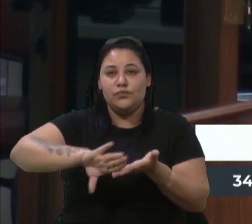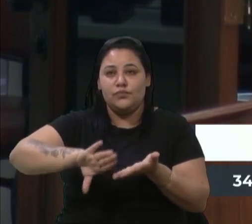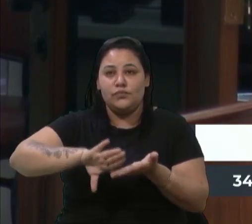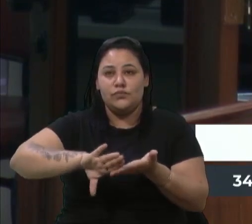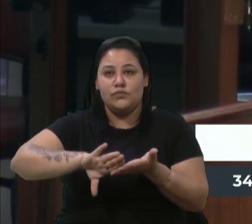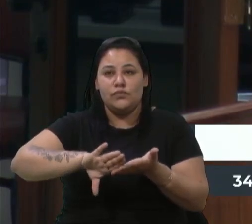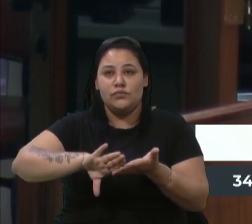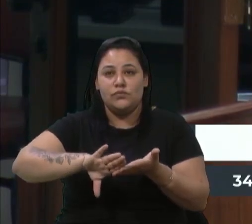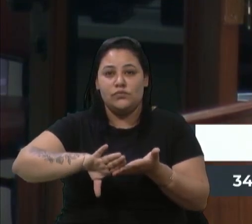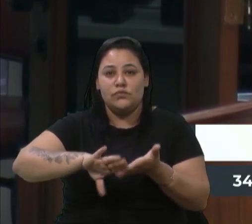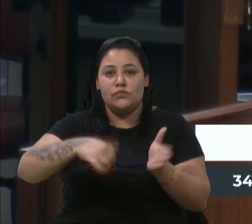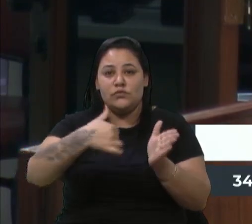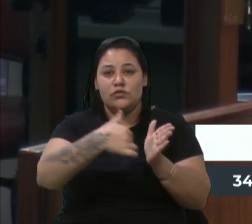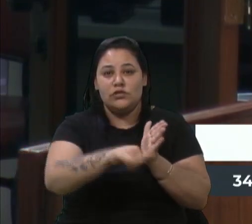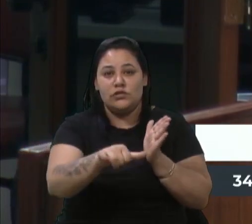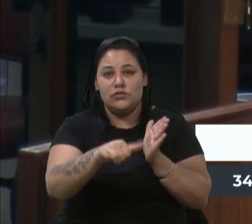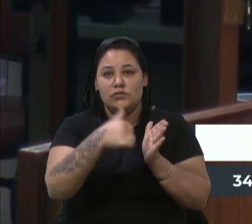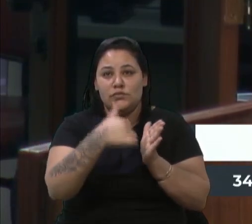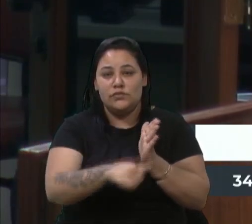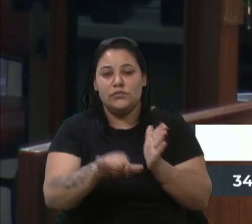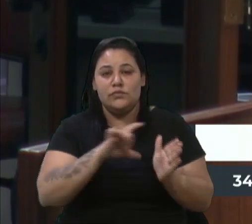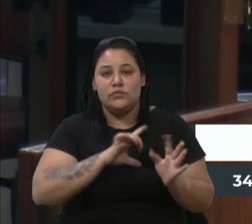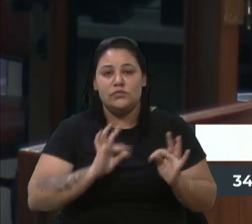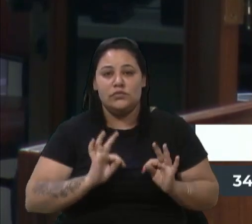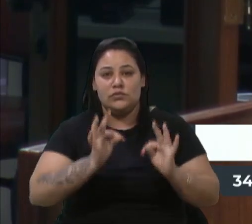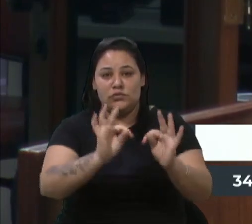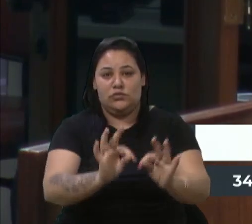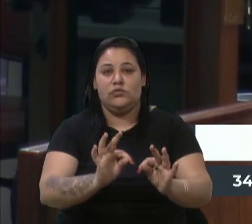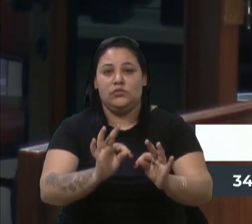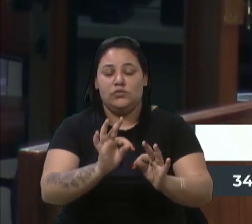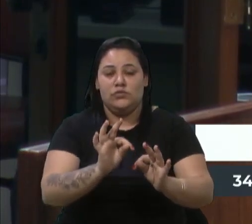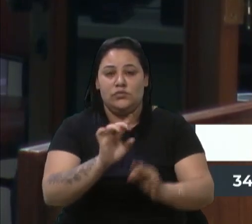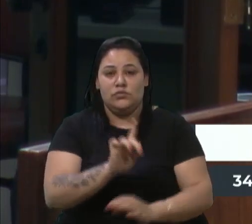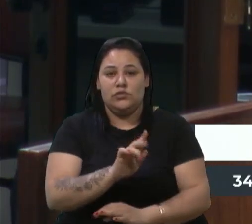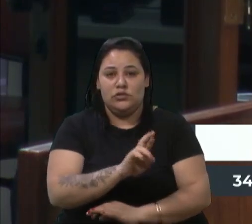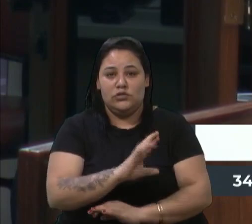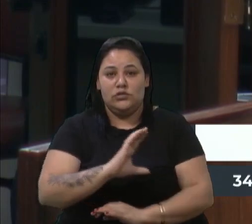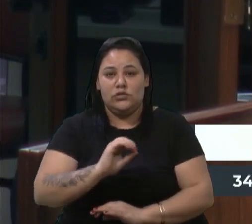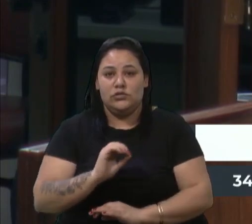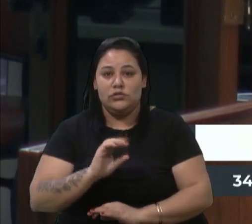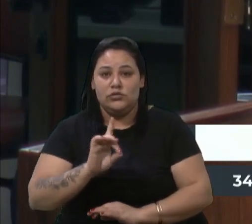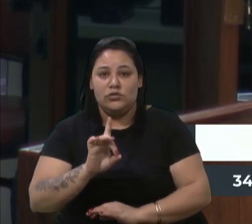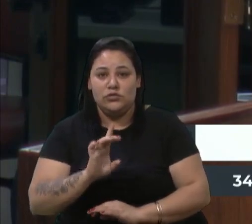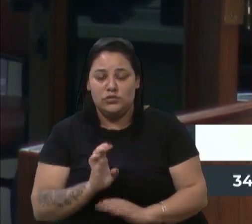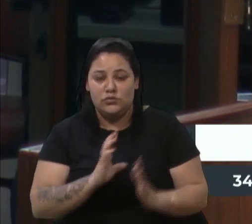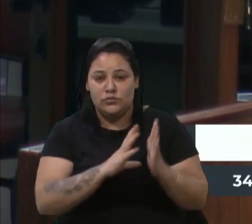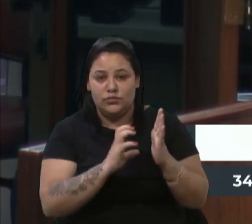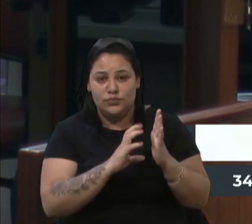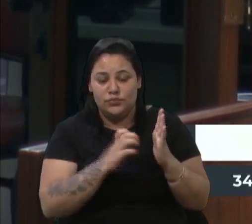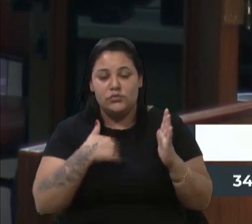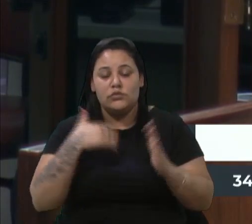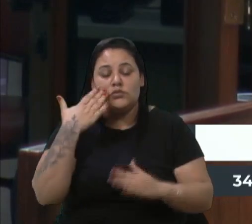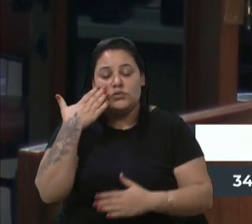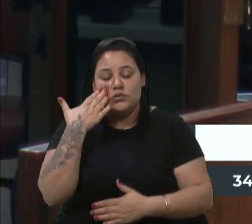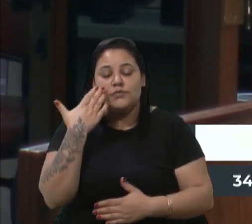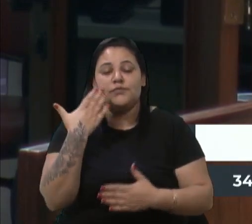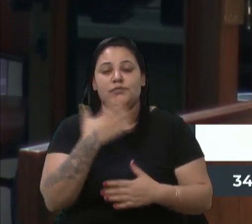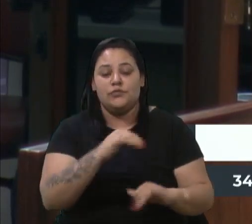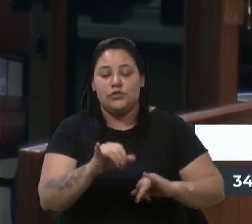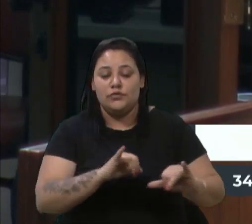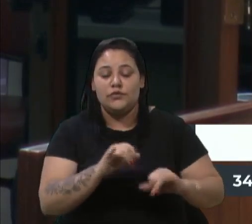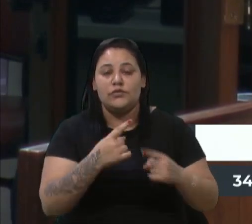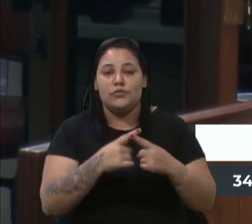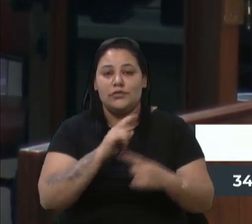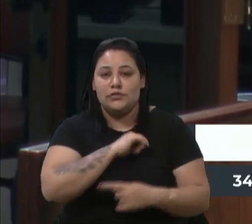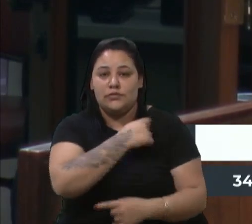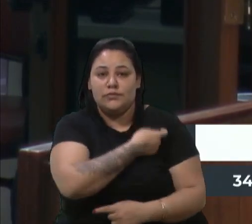retirada do selo, que é onde a gente tem uma tecnologia hoje do QR Code, e eu sei que vocês estão sofrendo muito pela questão até da